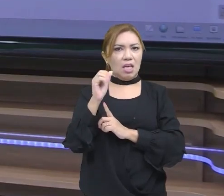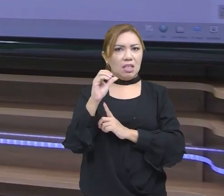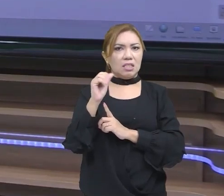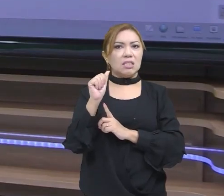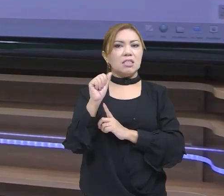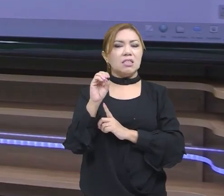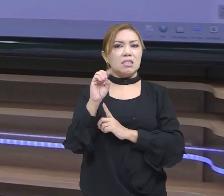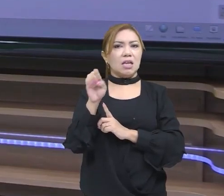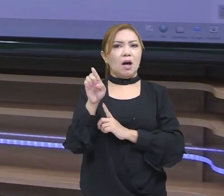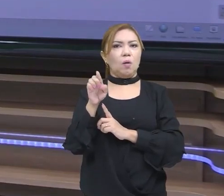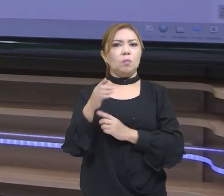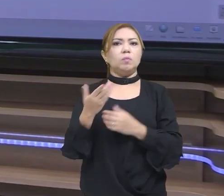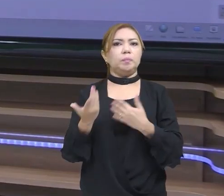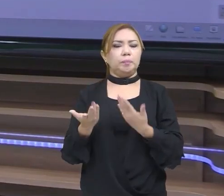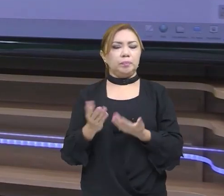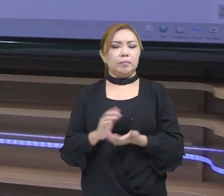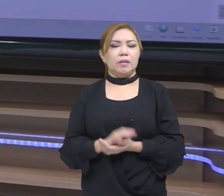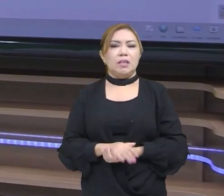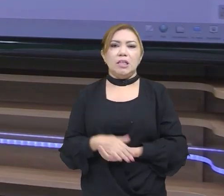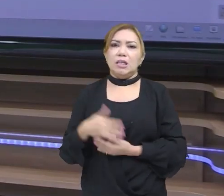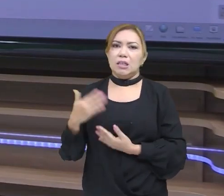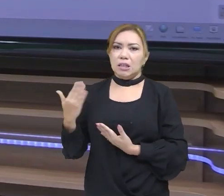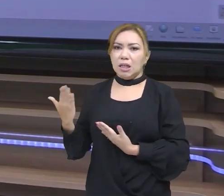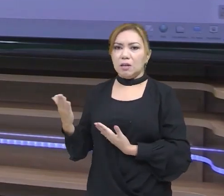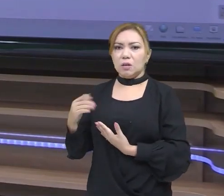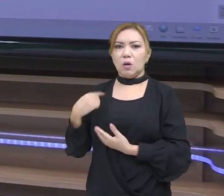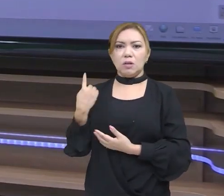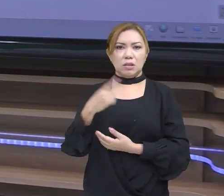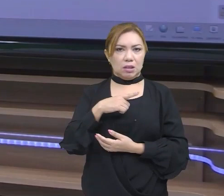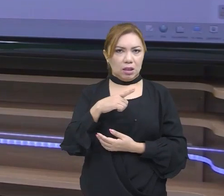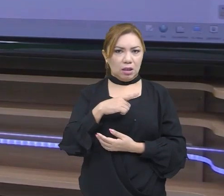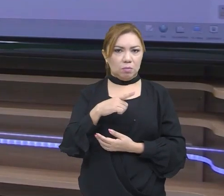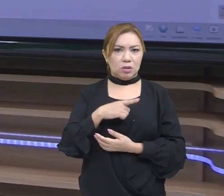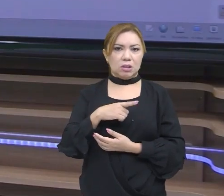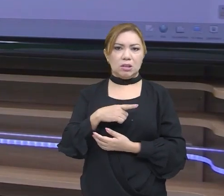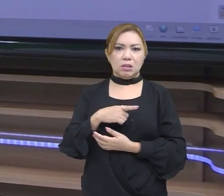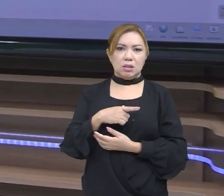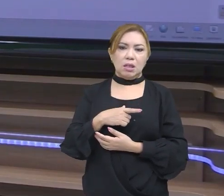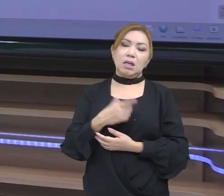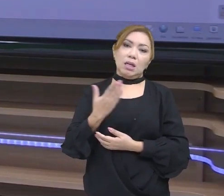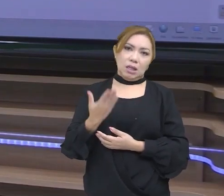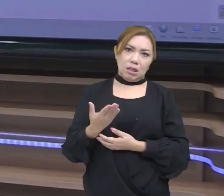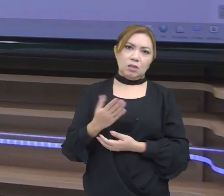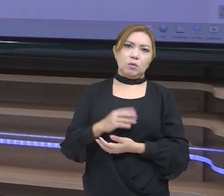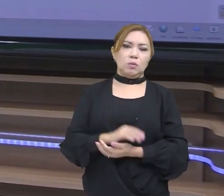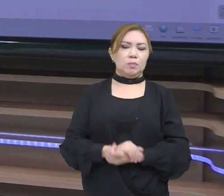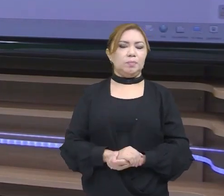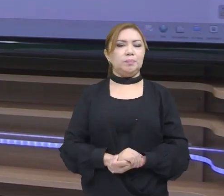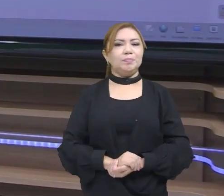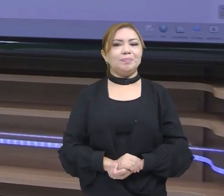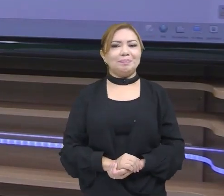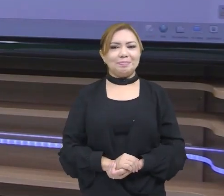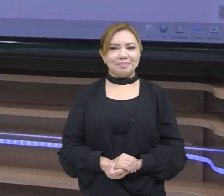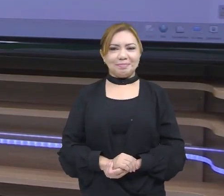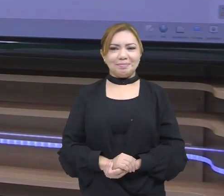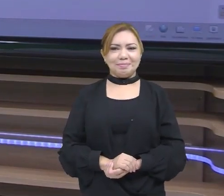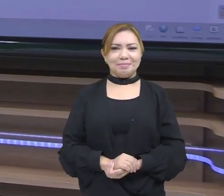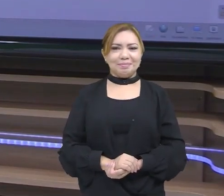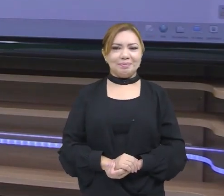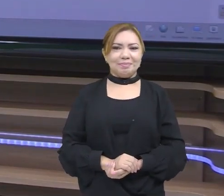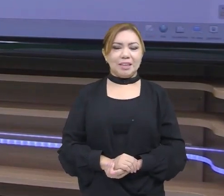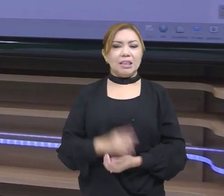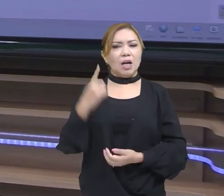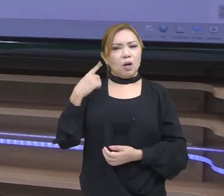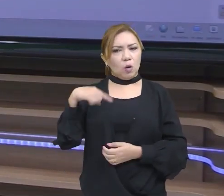Então, nós temos essas duas excreções. Muito bem, chegou a hora de nós irmos para o